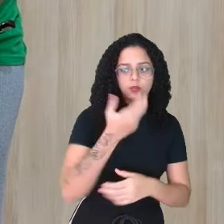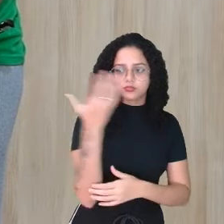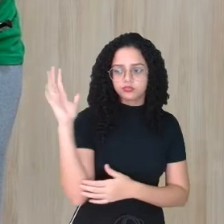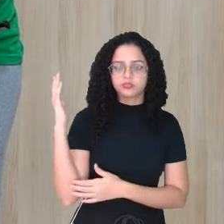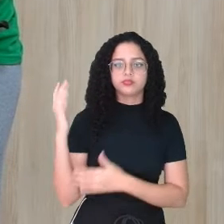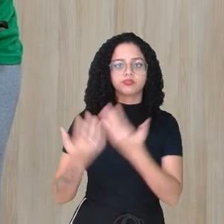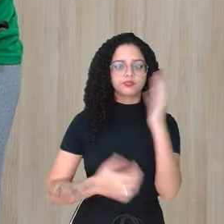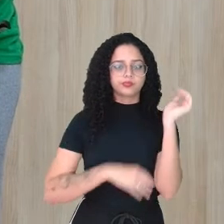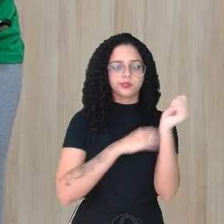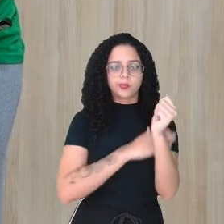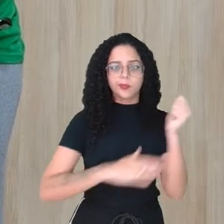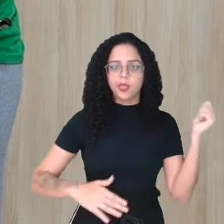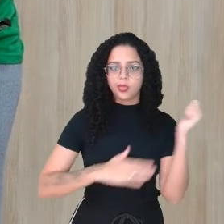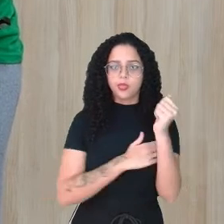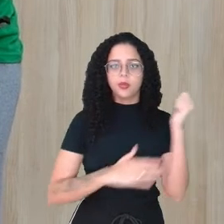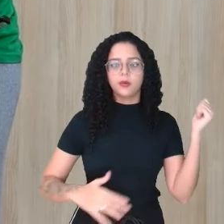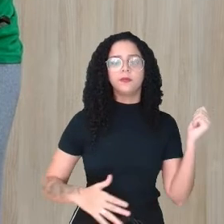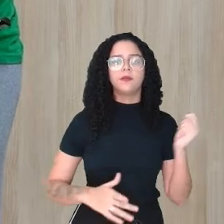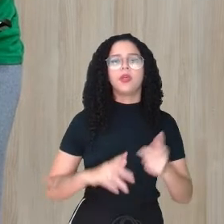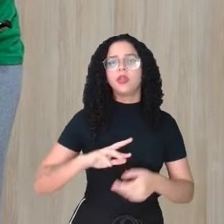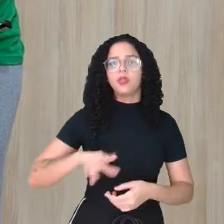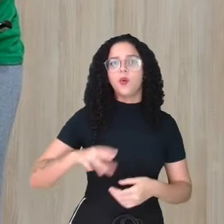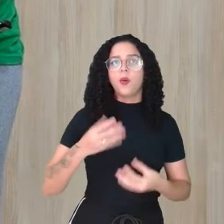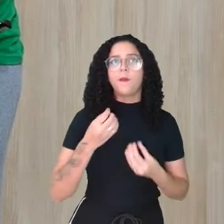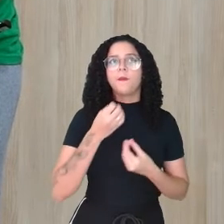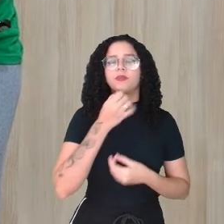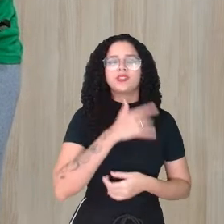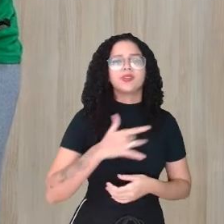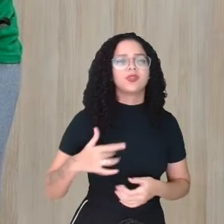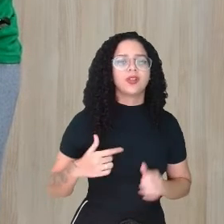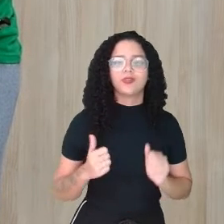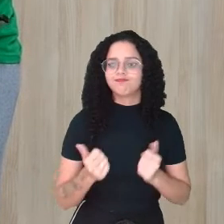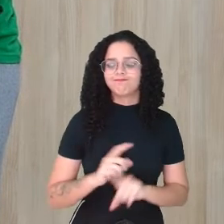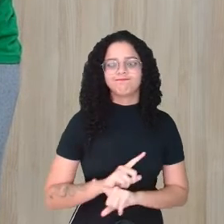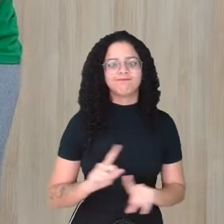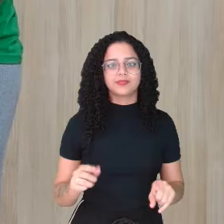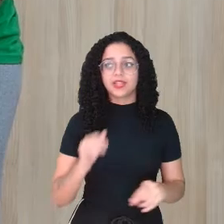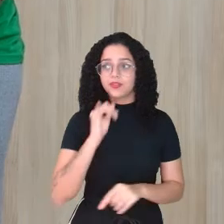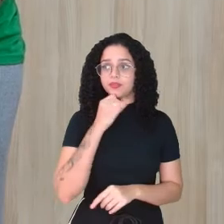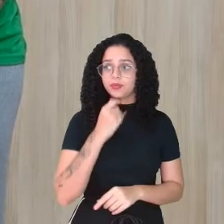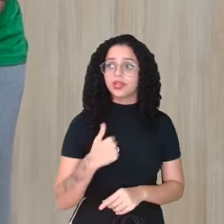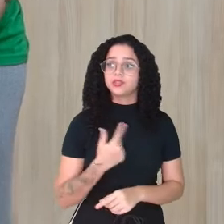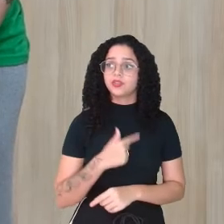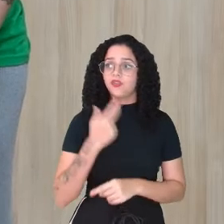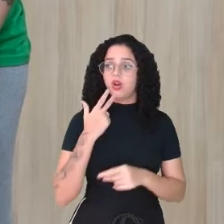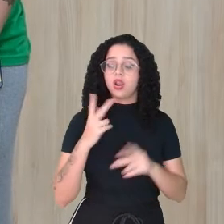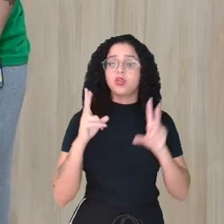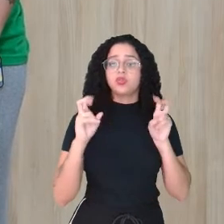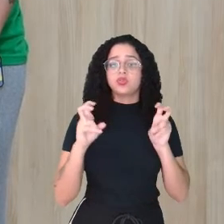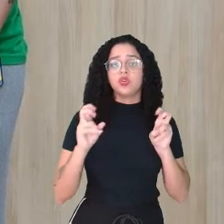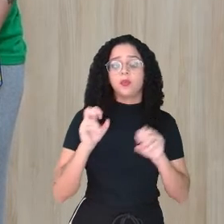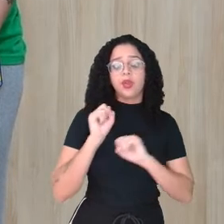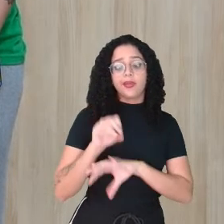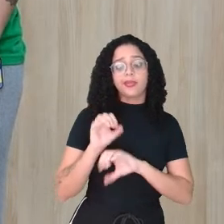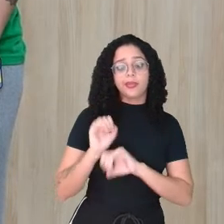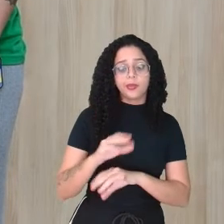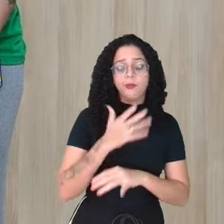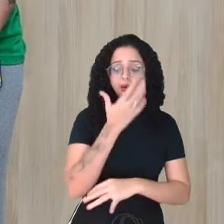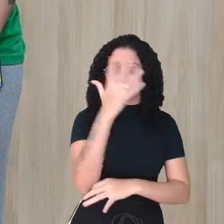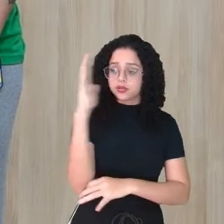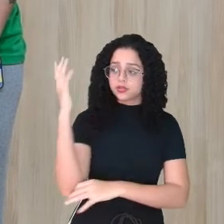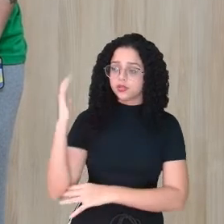produção que não está nem um pouco saudável, né? E quando a gente está aqui trabalhando educação ambiental, a importância,